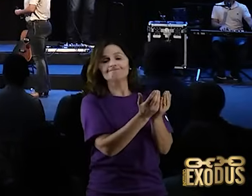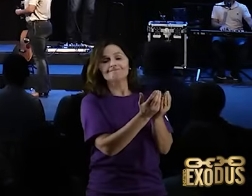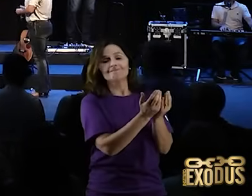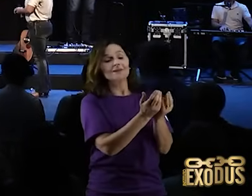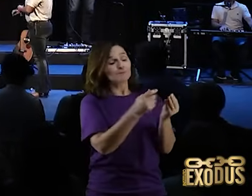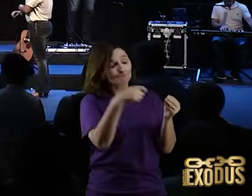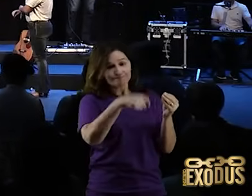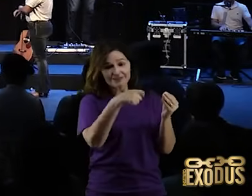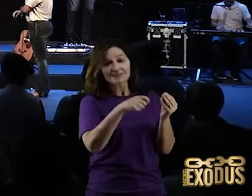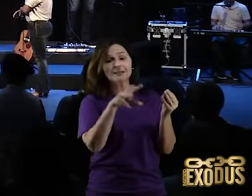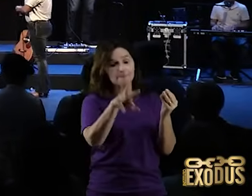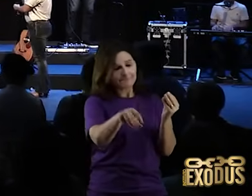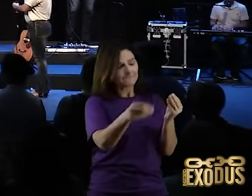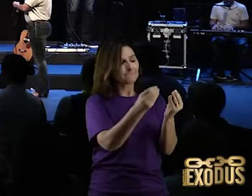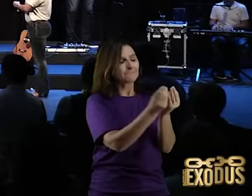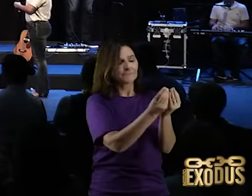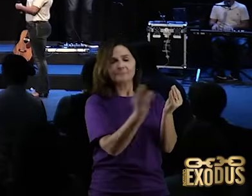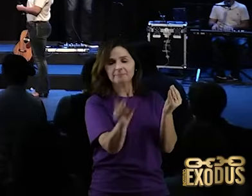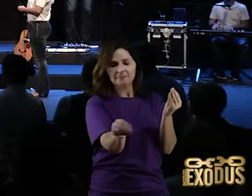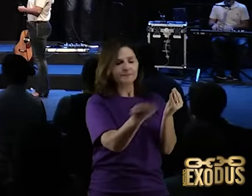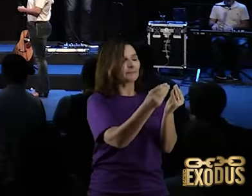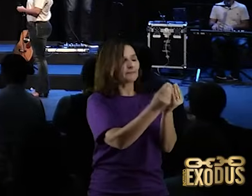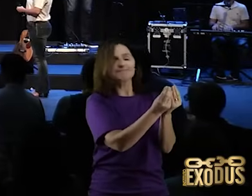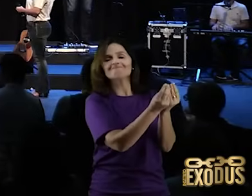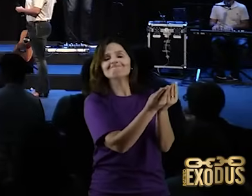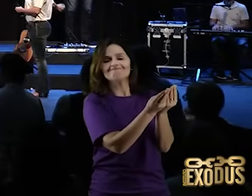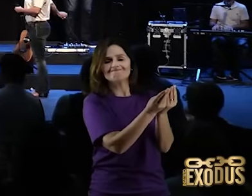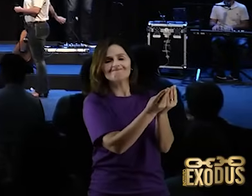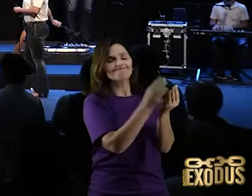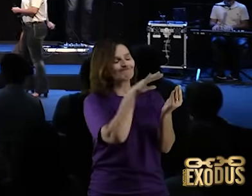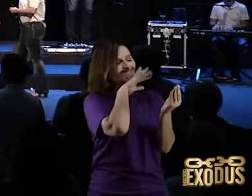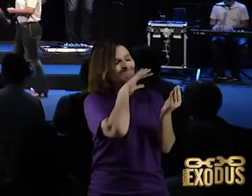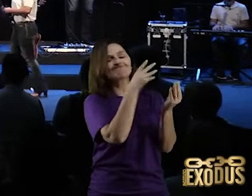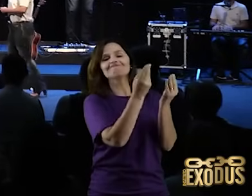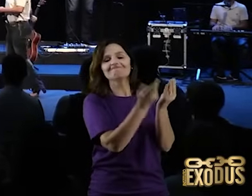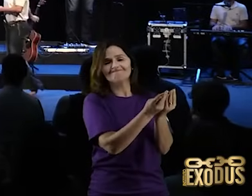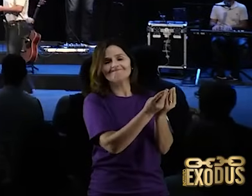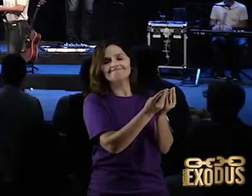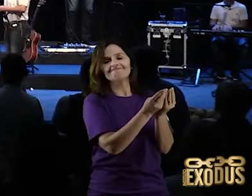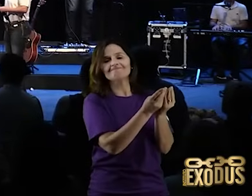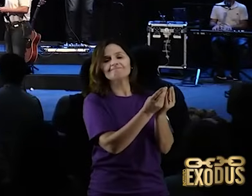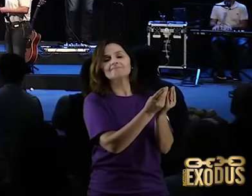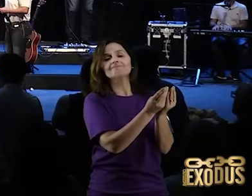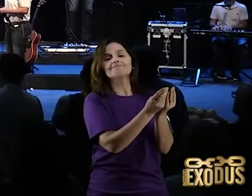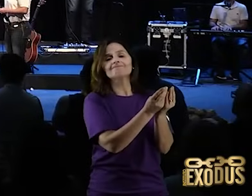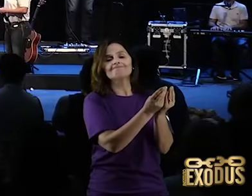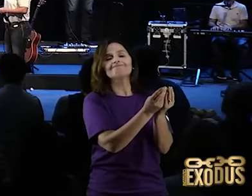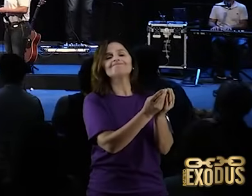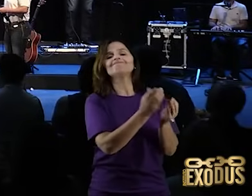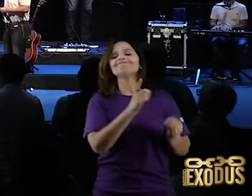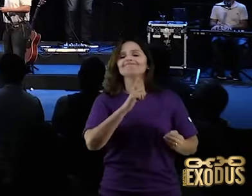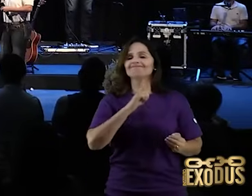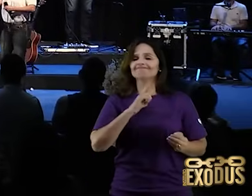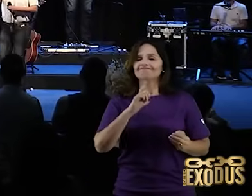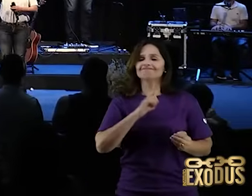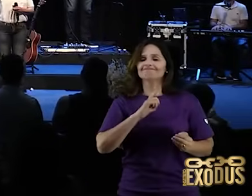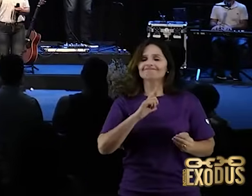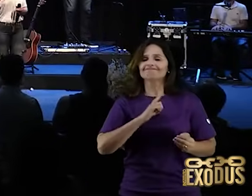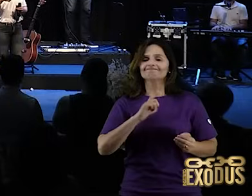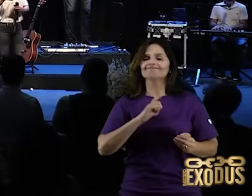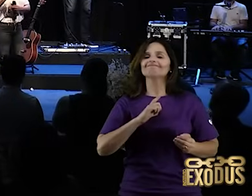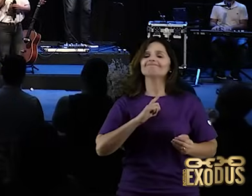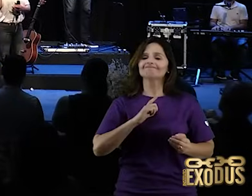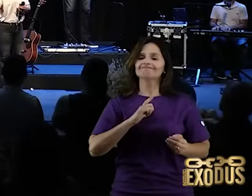quatro e mais quatro e mais quatro e mais quatro a tua mão vem ruim tem gente que começa a vida que começa o